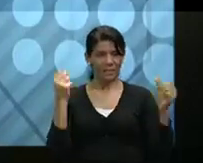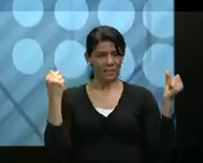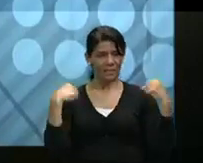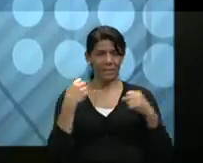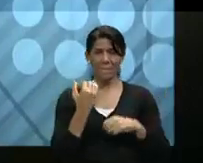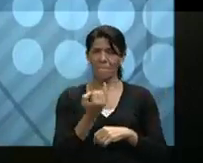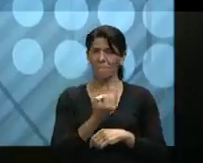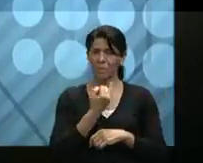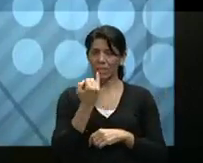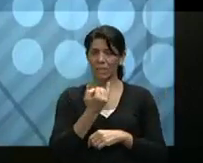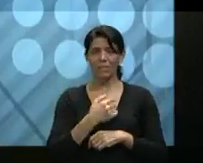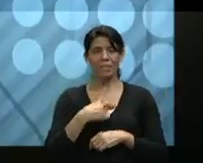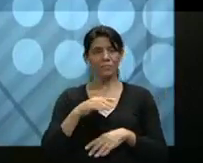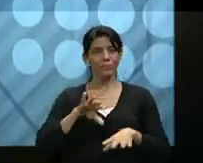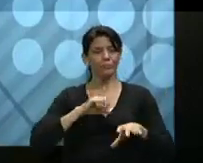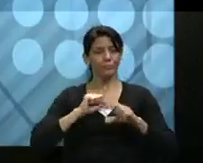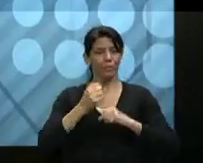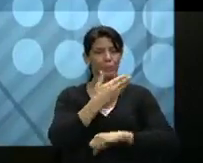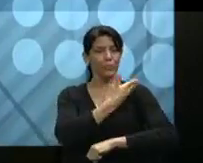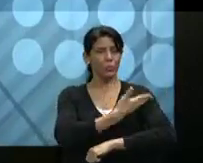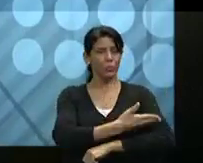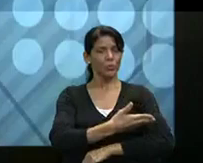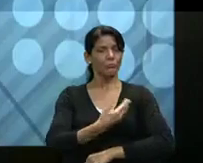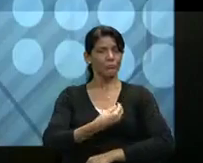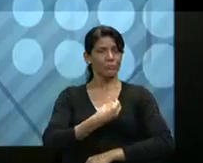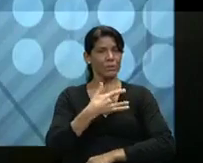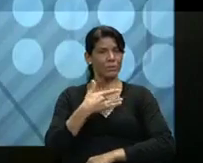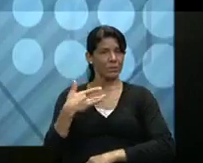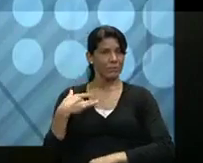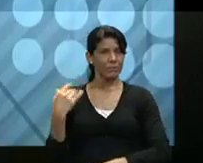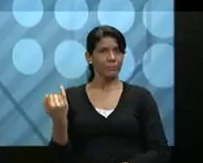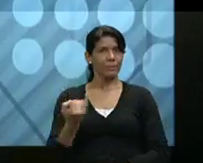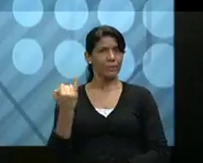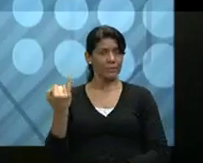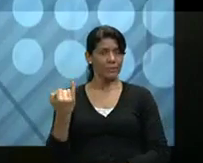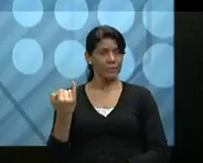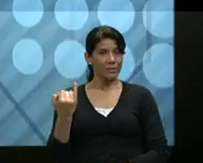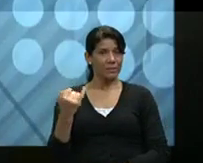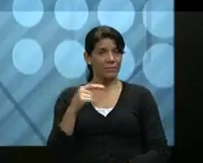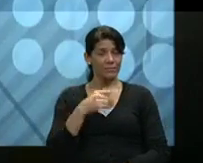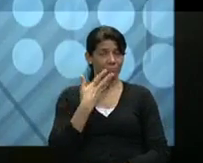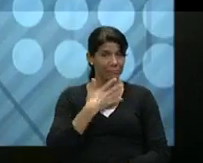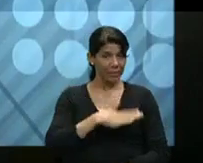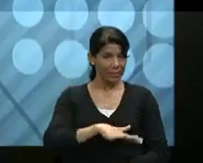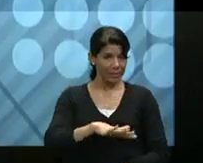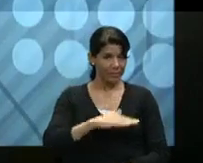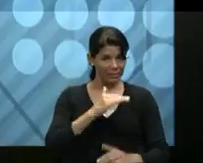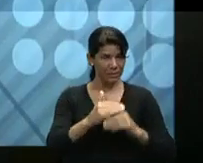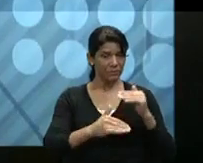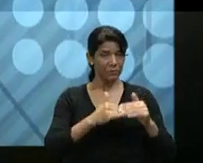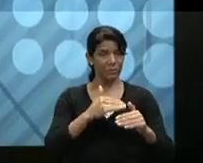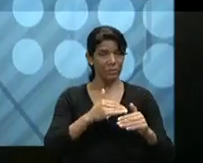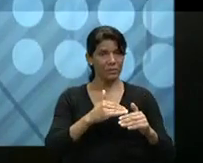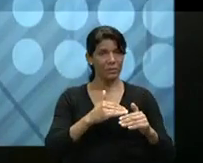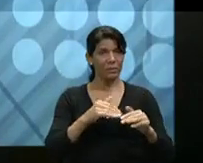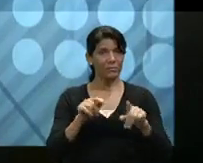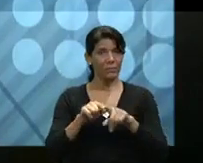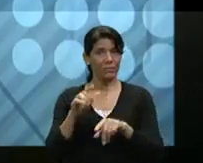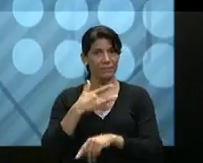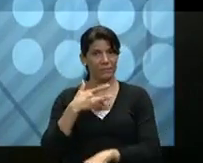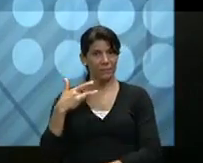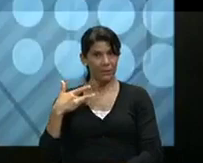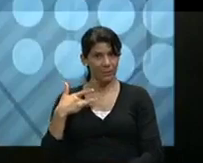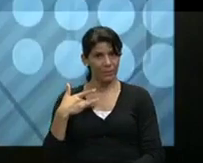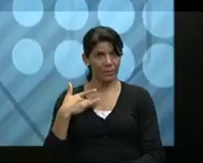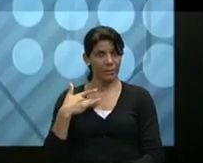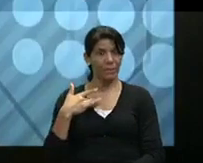ela é importante, que a adoção de hábitos de vida saudáveis são importantes, tanto para o seu desenvolvimento físico, para a sua